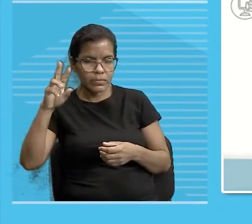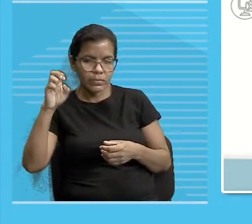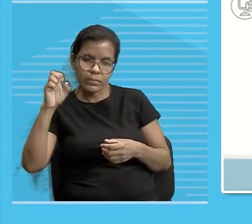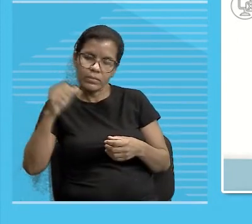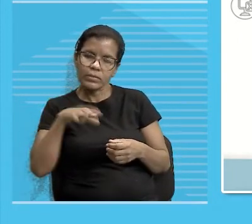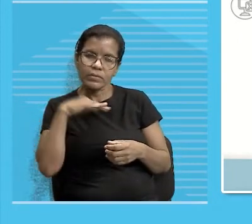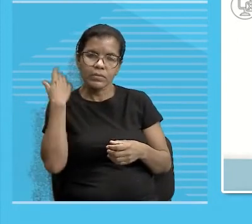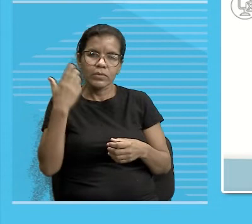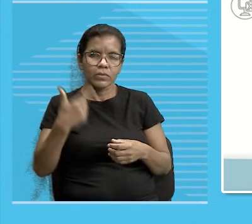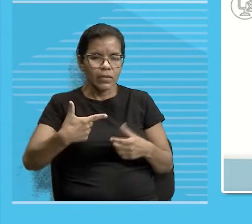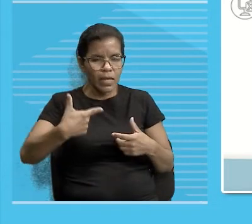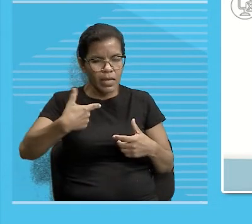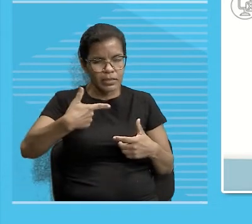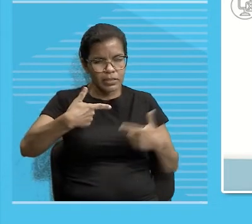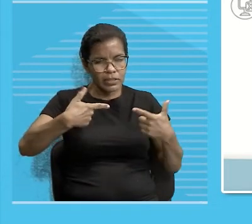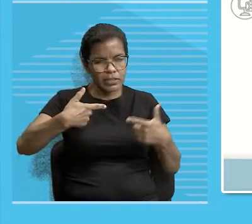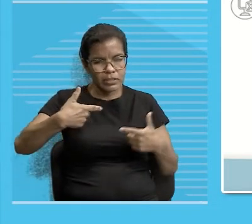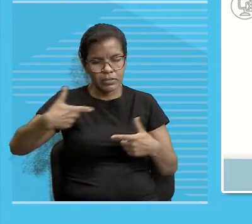tiros.